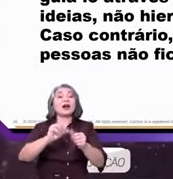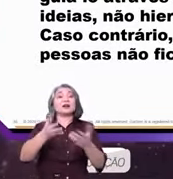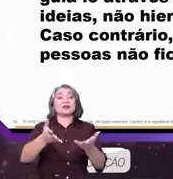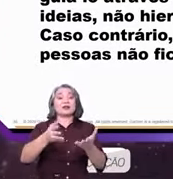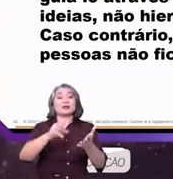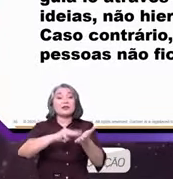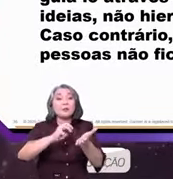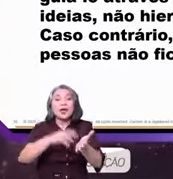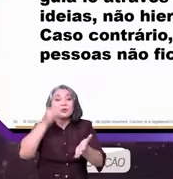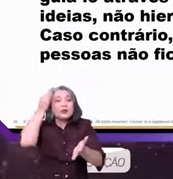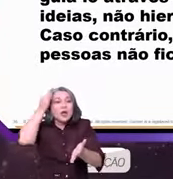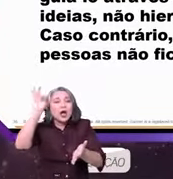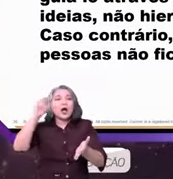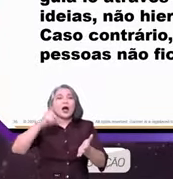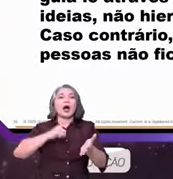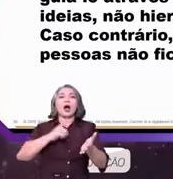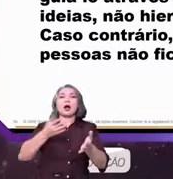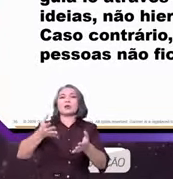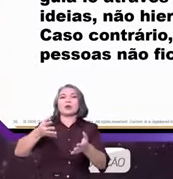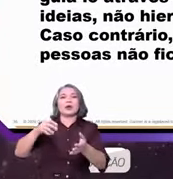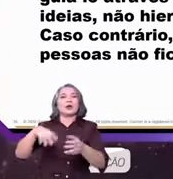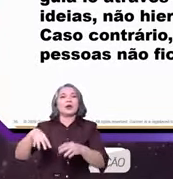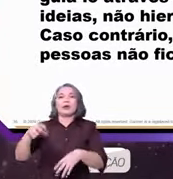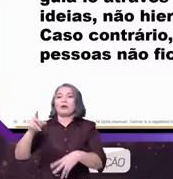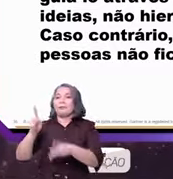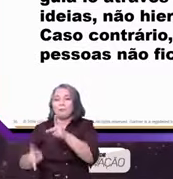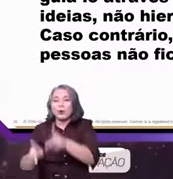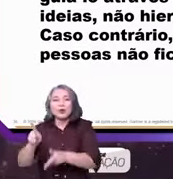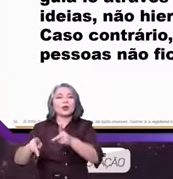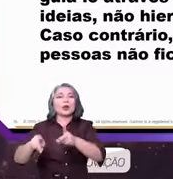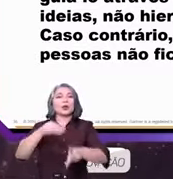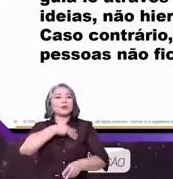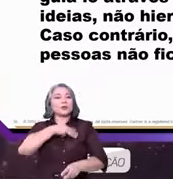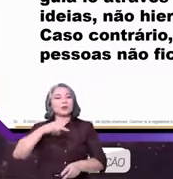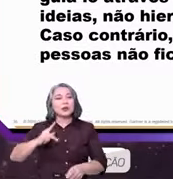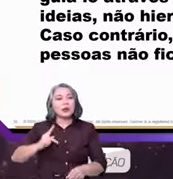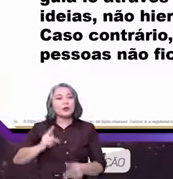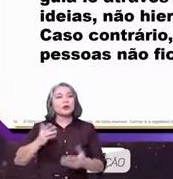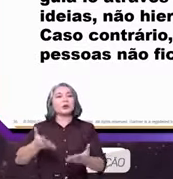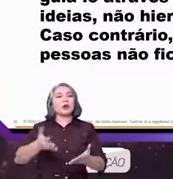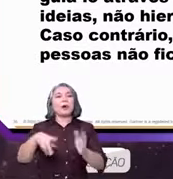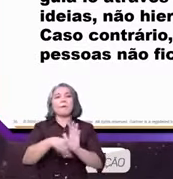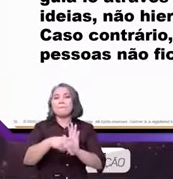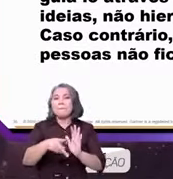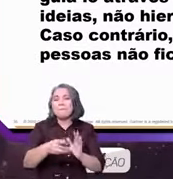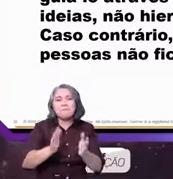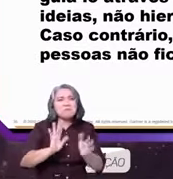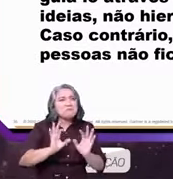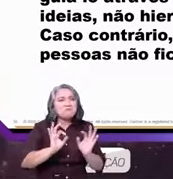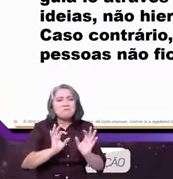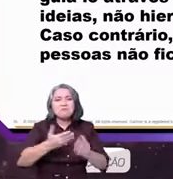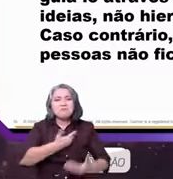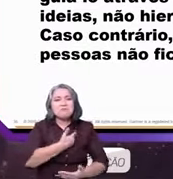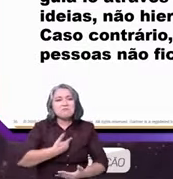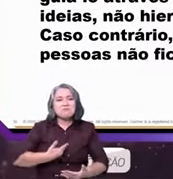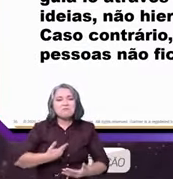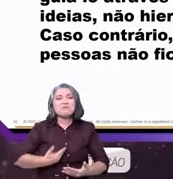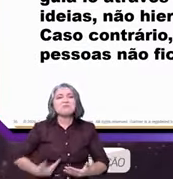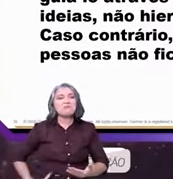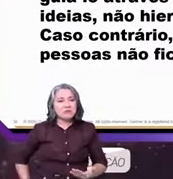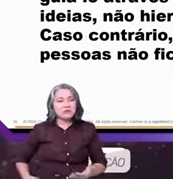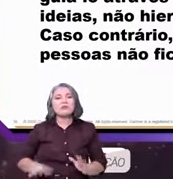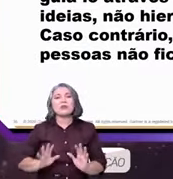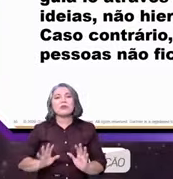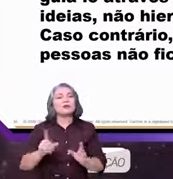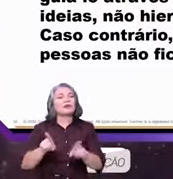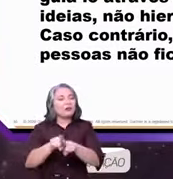ágeis, em procuradorias, em ministérios públicos, na própria busca, o próprio sistema eletrônico